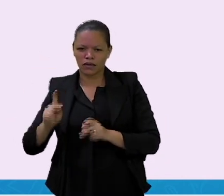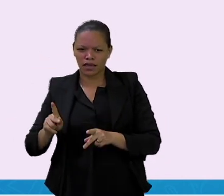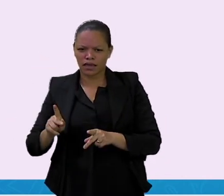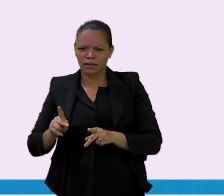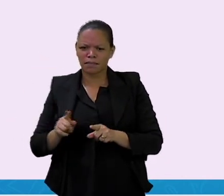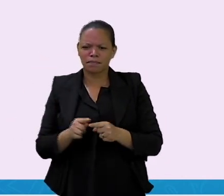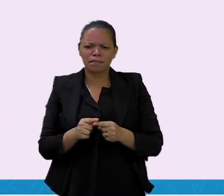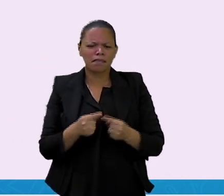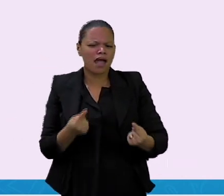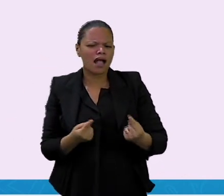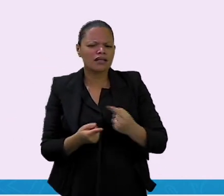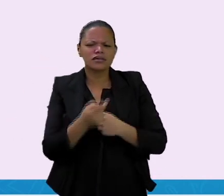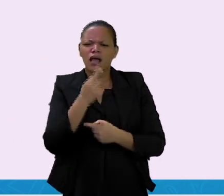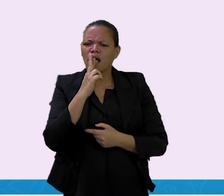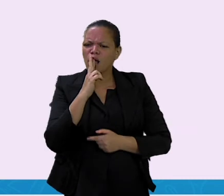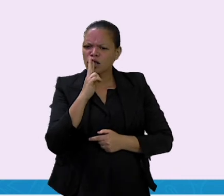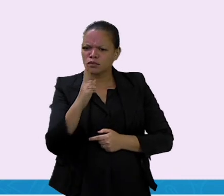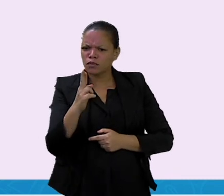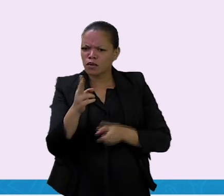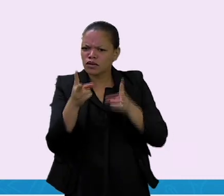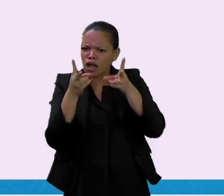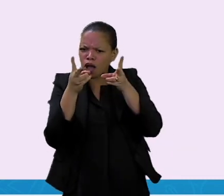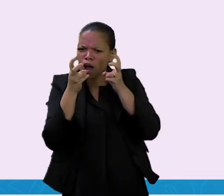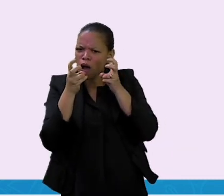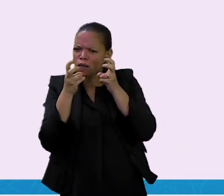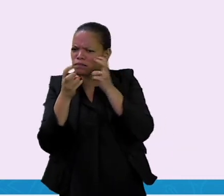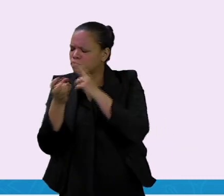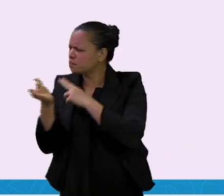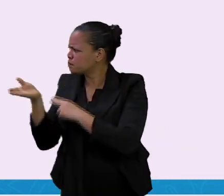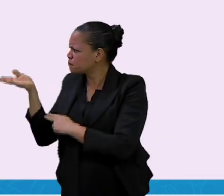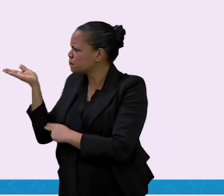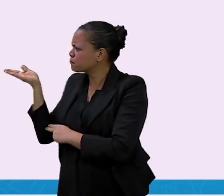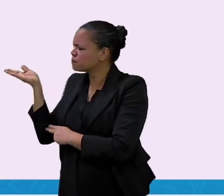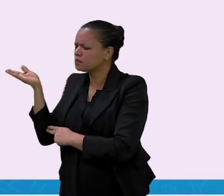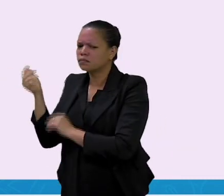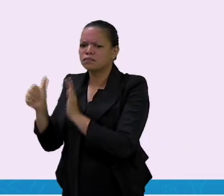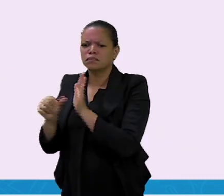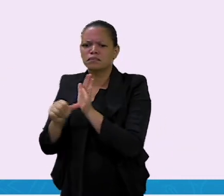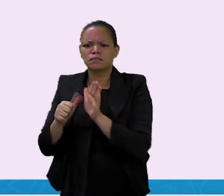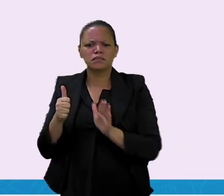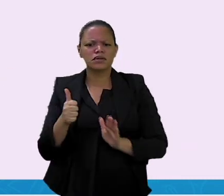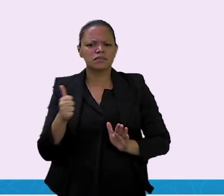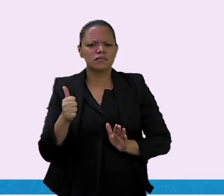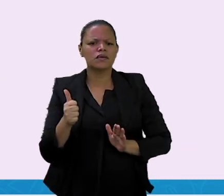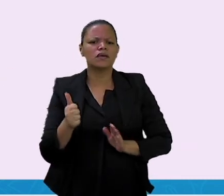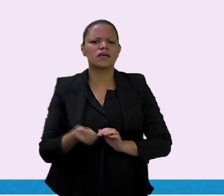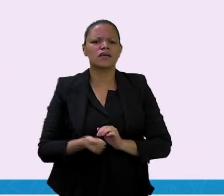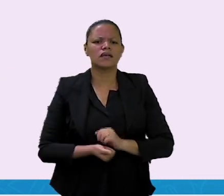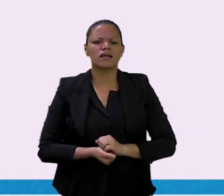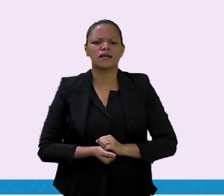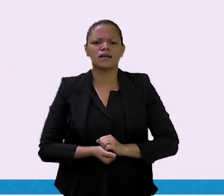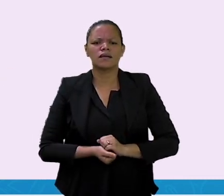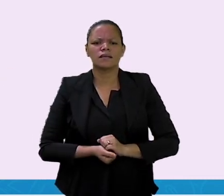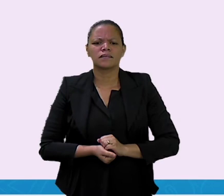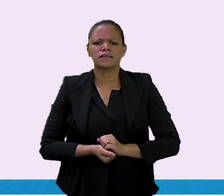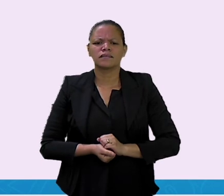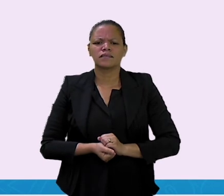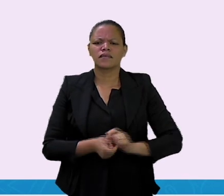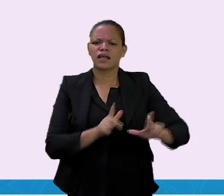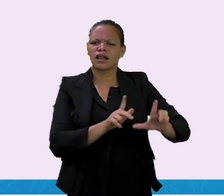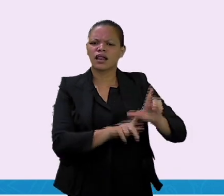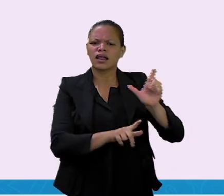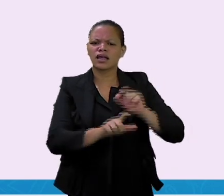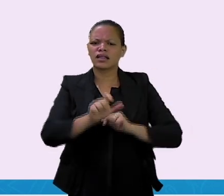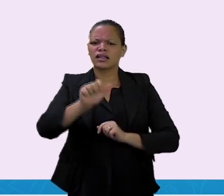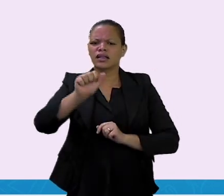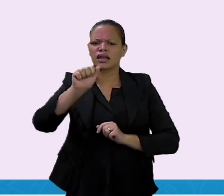de nós observarmos aqui, que do quilo, tá vendo? Nós vamos aumentando, multiplicando por 10. E quando eu tenho que